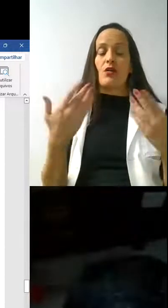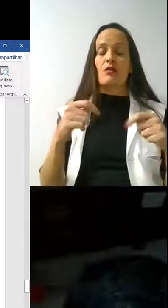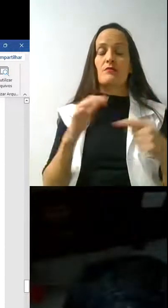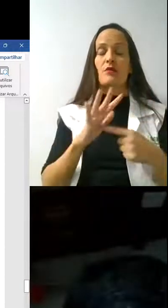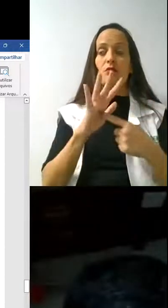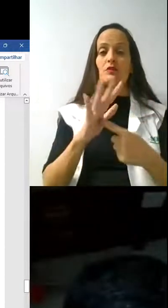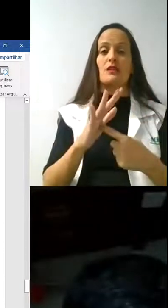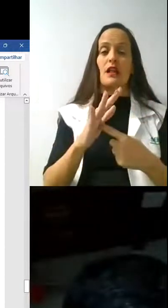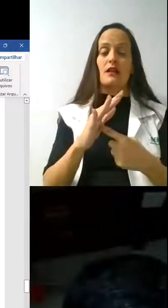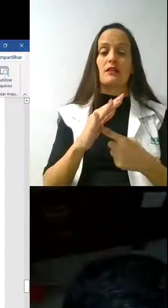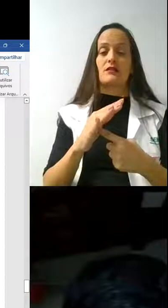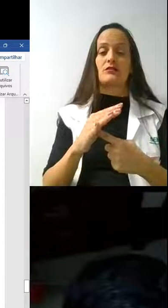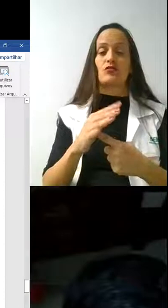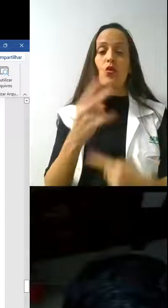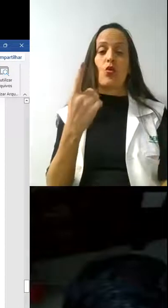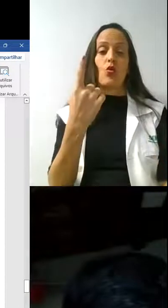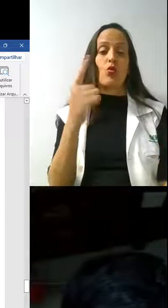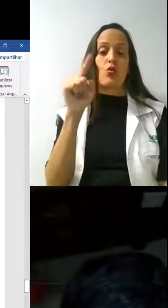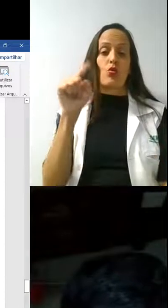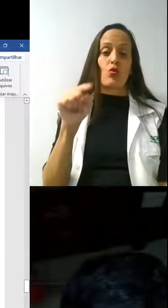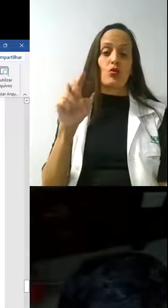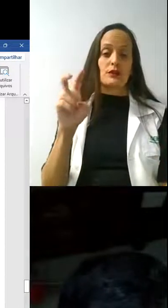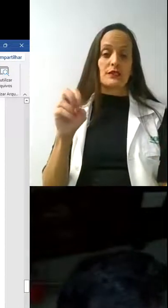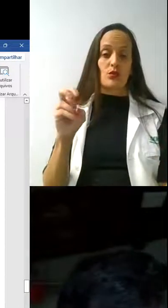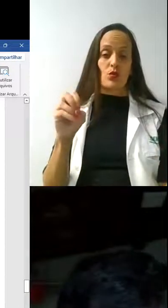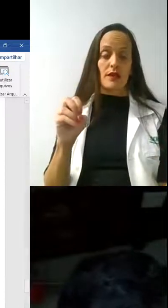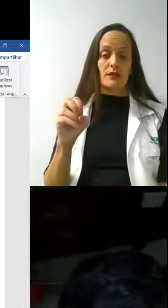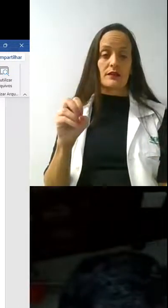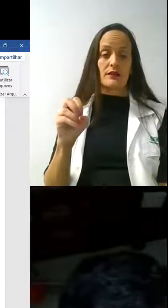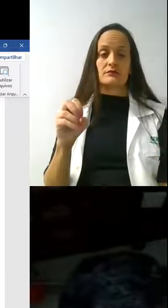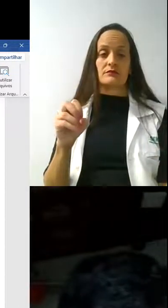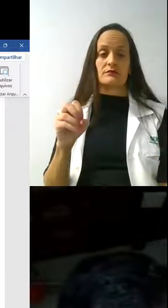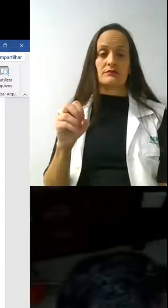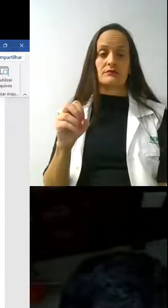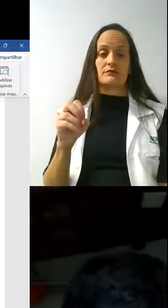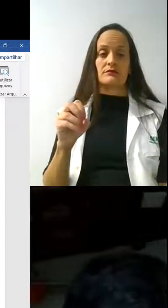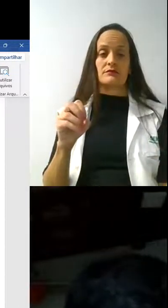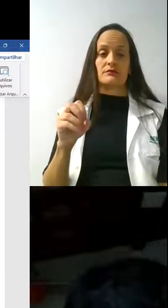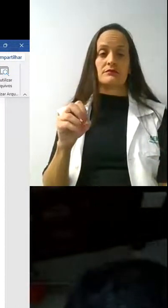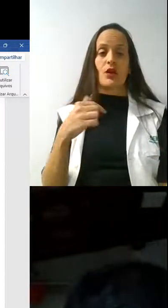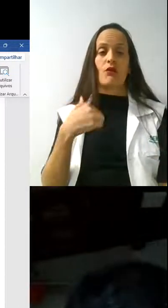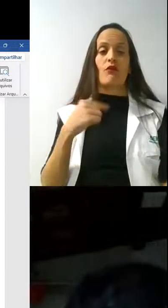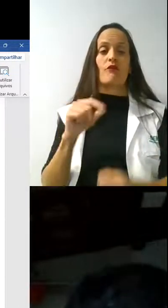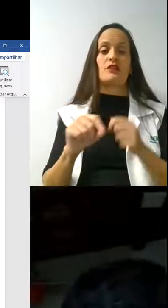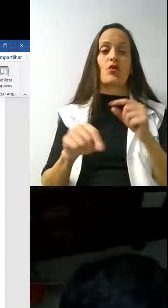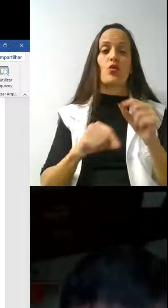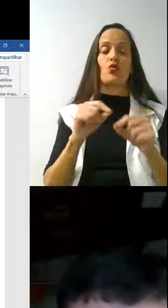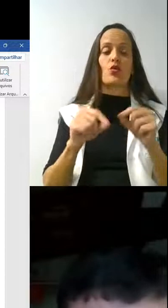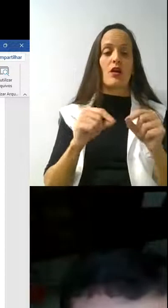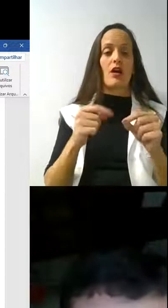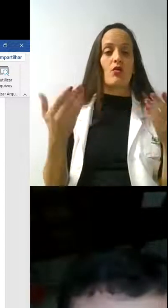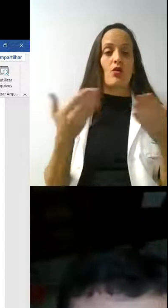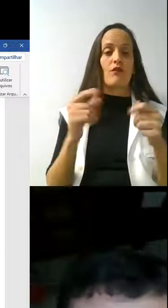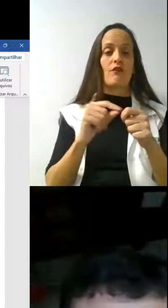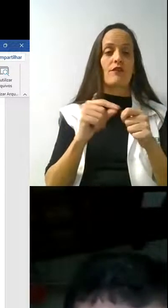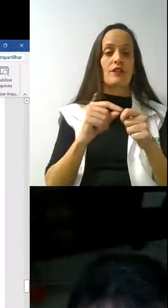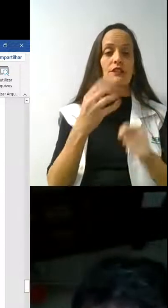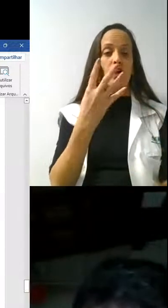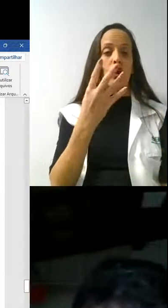para 50. Eu vou fazer o mesmo procedimento. Vou pegar 40 e fazer o quê? Dividir pelo fator